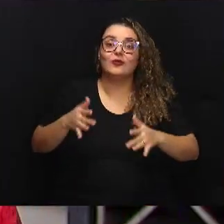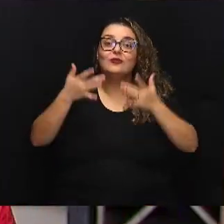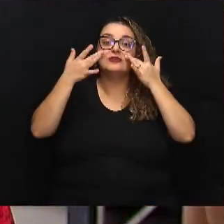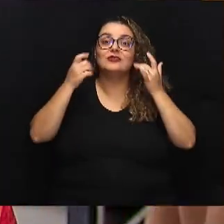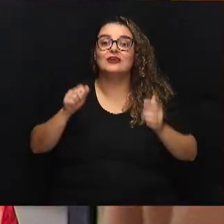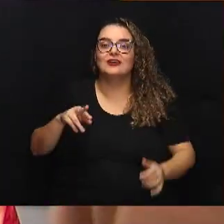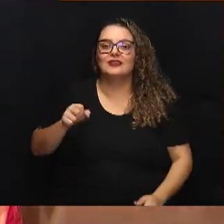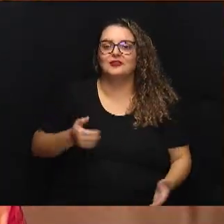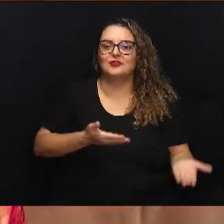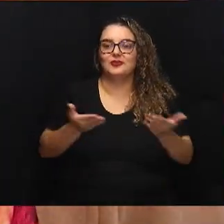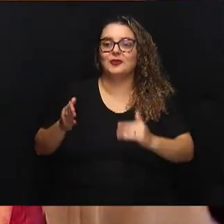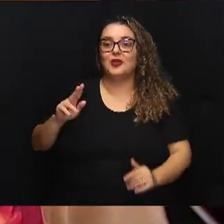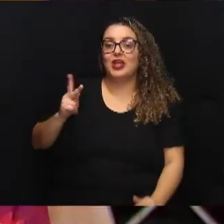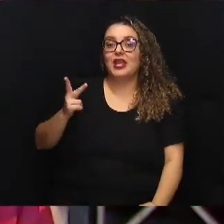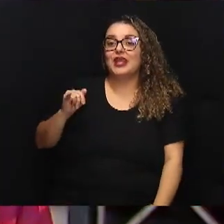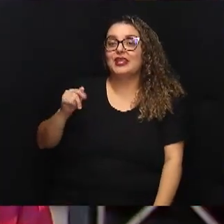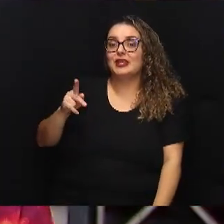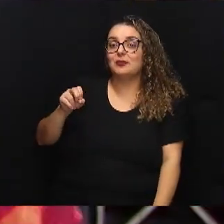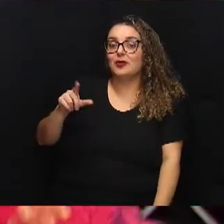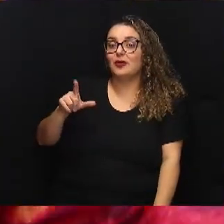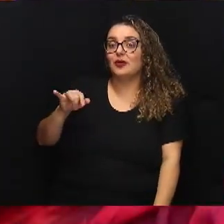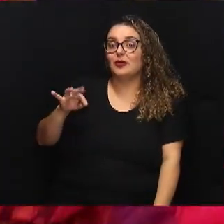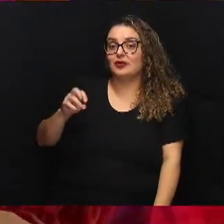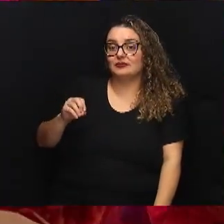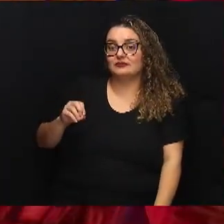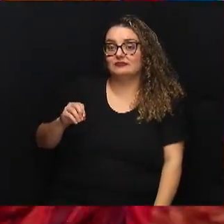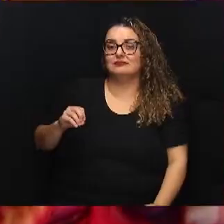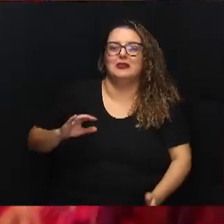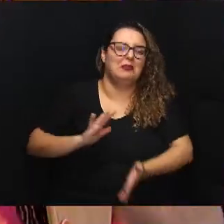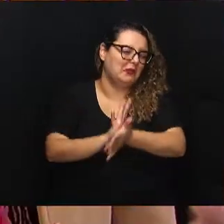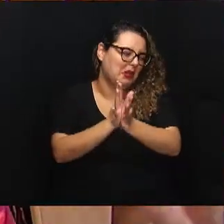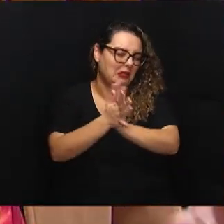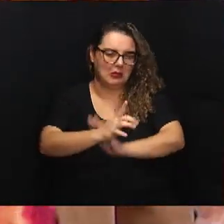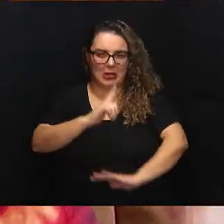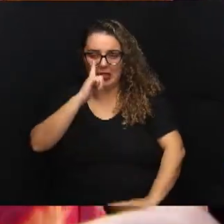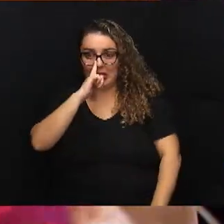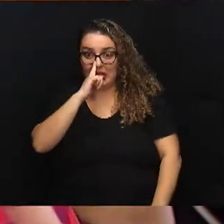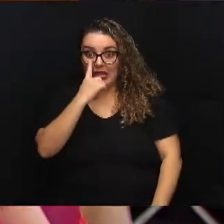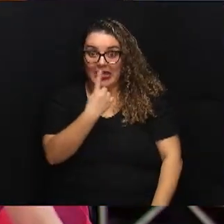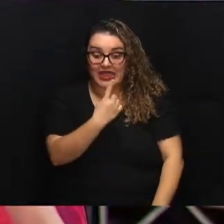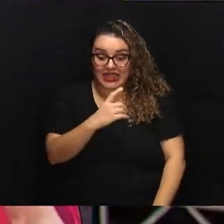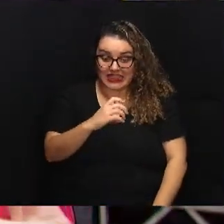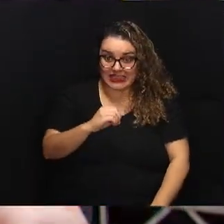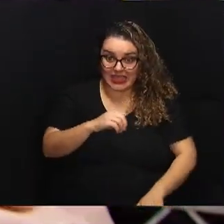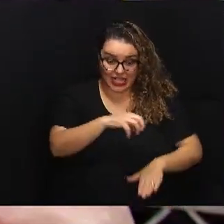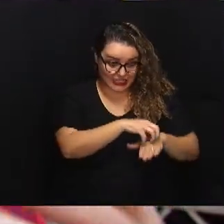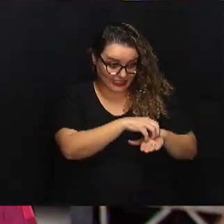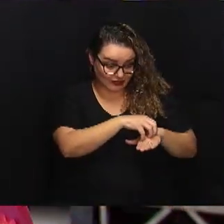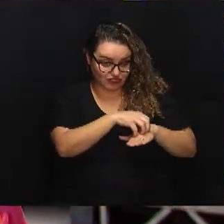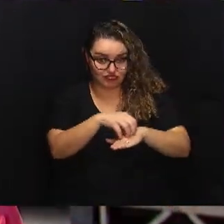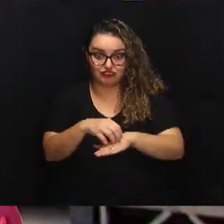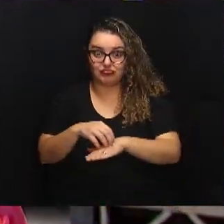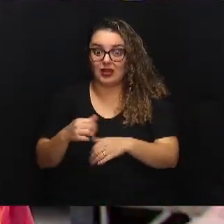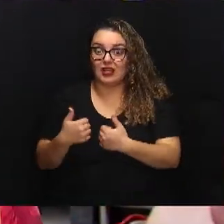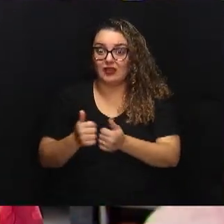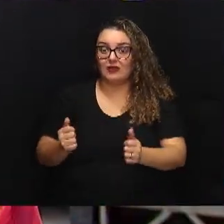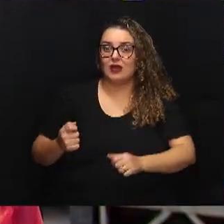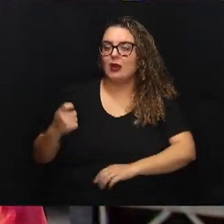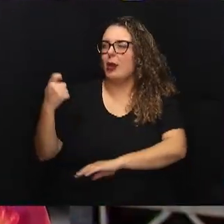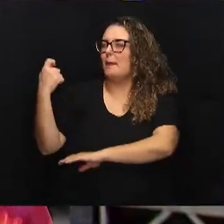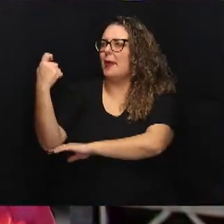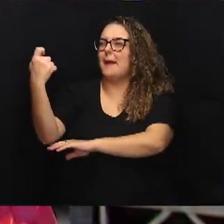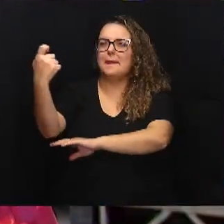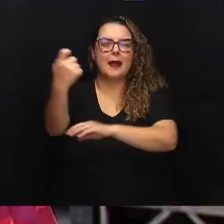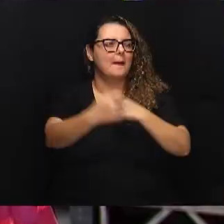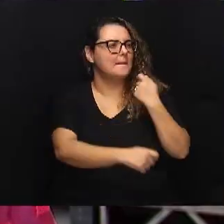espetáculo Hipólito. Uma tragédia grega, trouxe 10 caminhões de areia do mar, iluminou tudo isso com tochas vivas. E